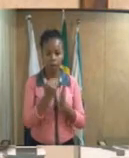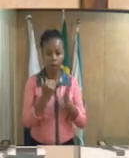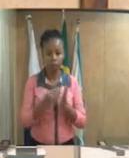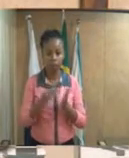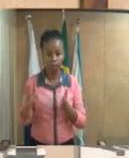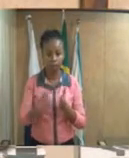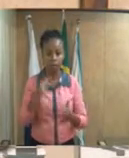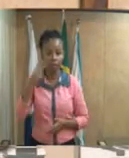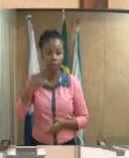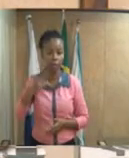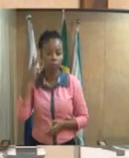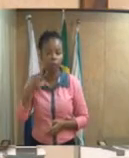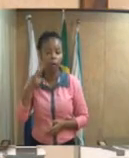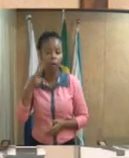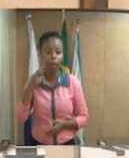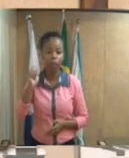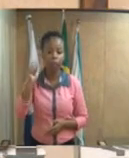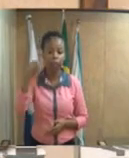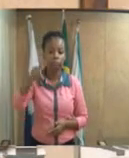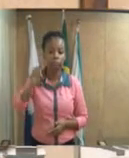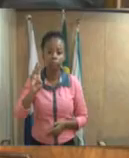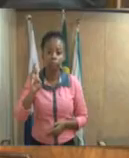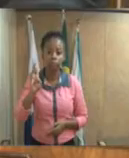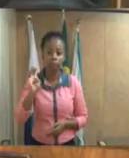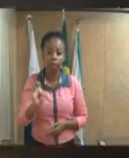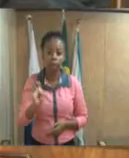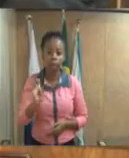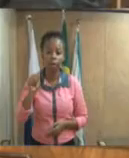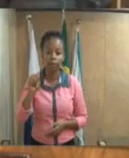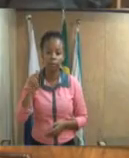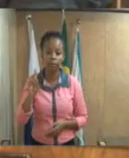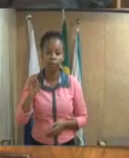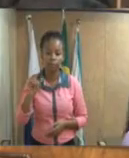vereador André do Adriano.